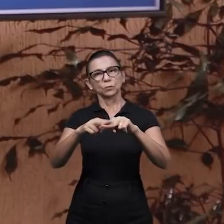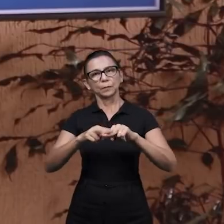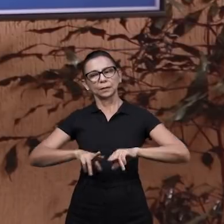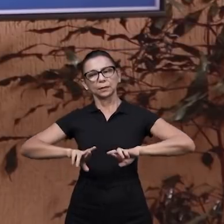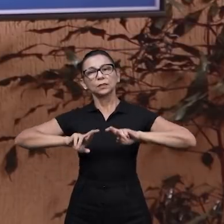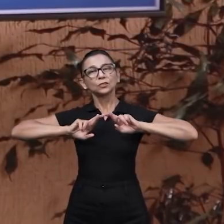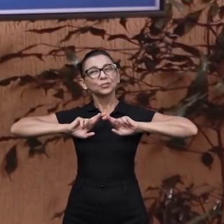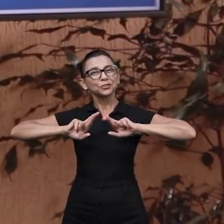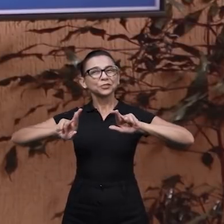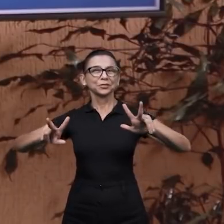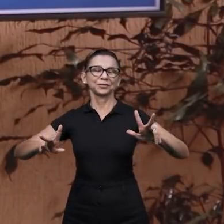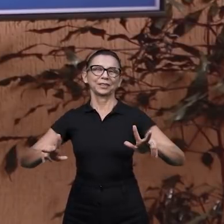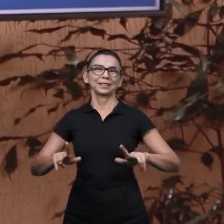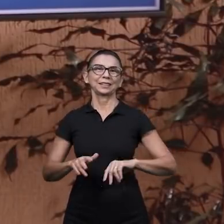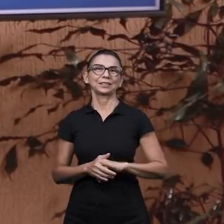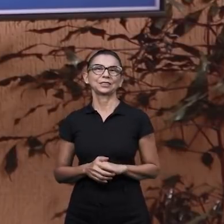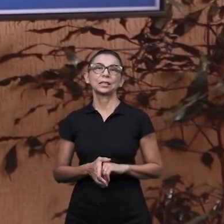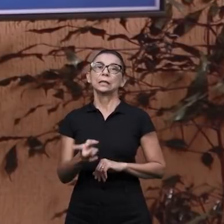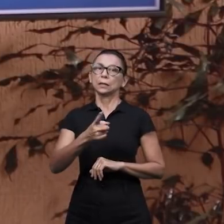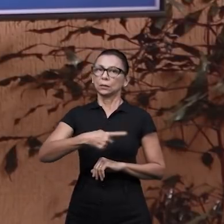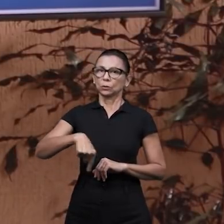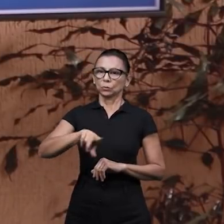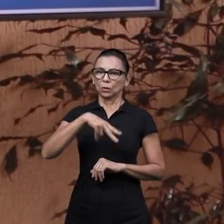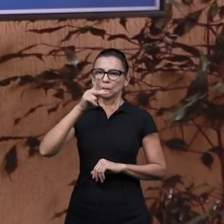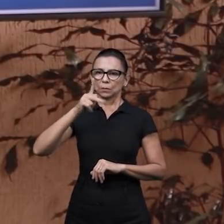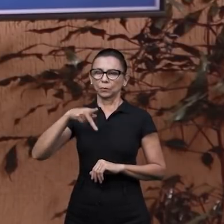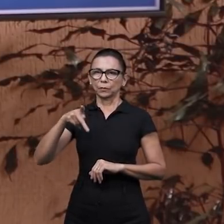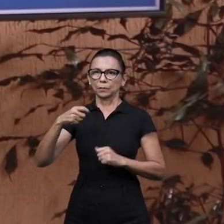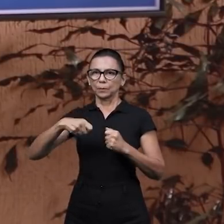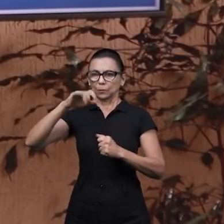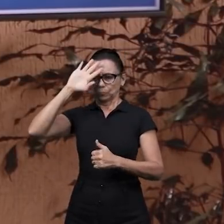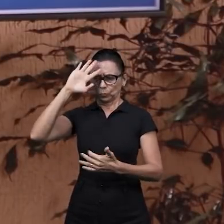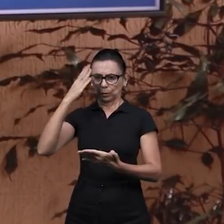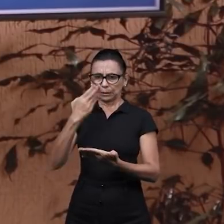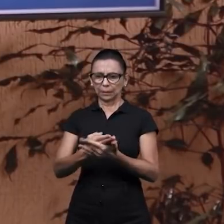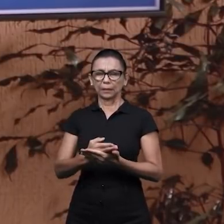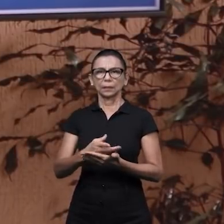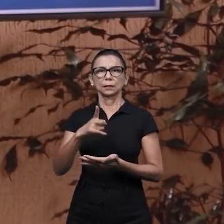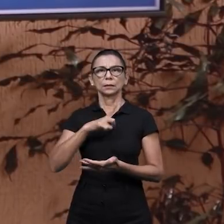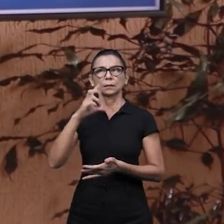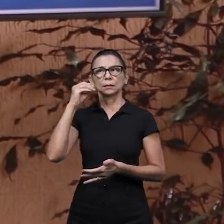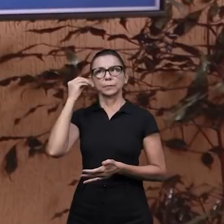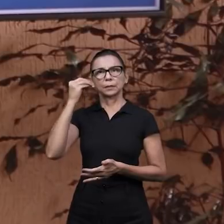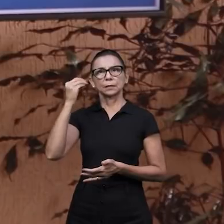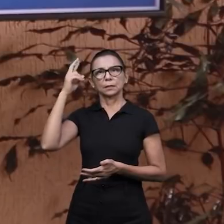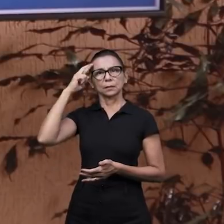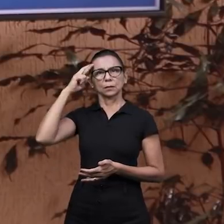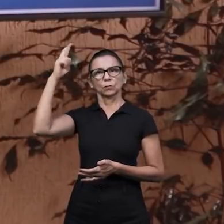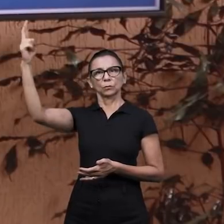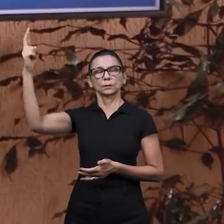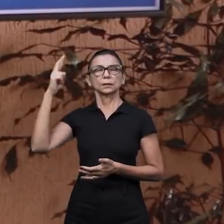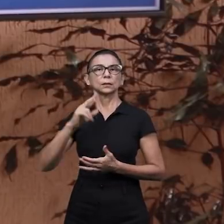nós precisamos crer e ter experiências com o Senhor, porque é disso que nós estaremos falando. E as